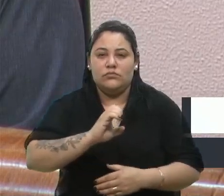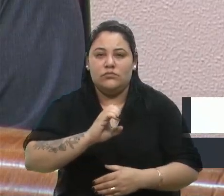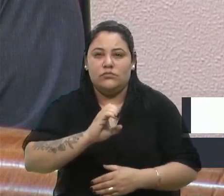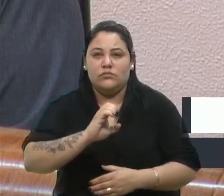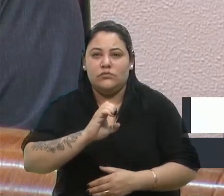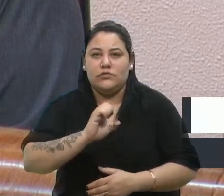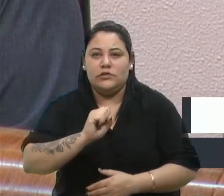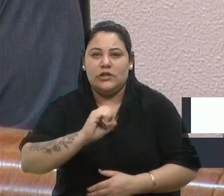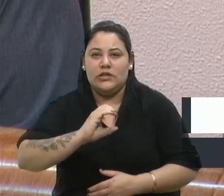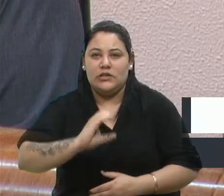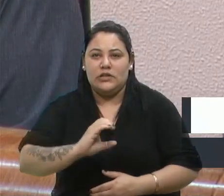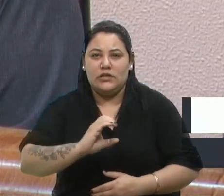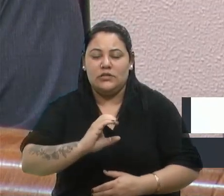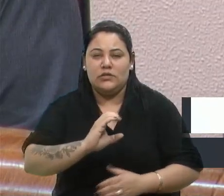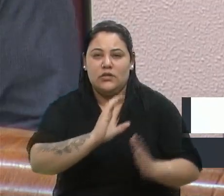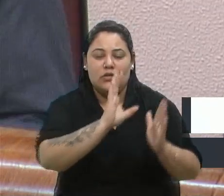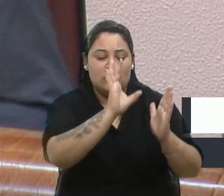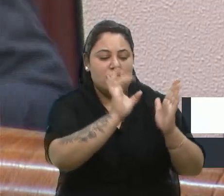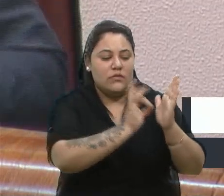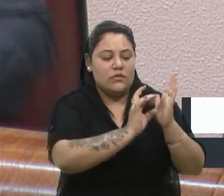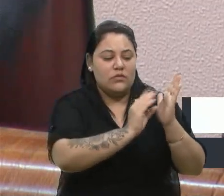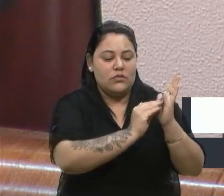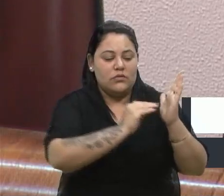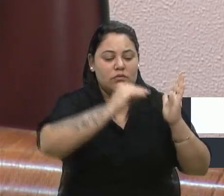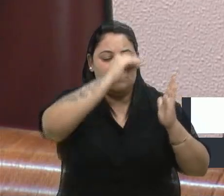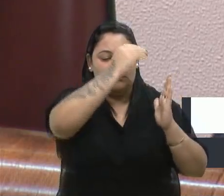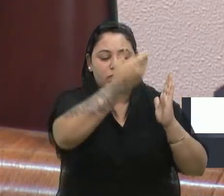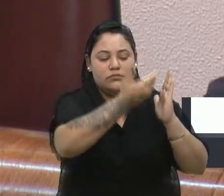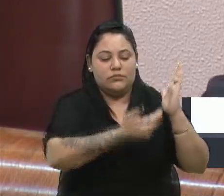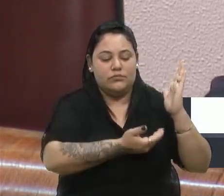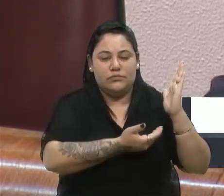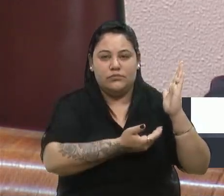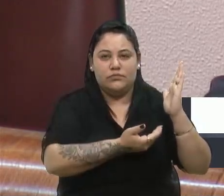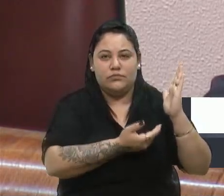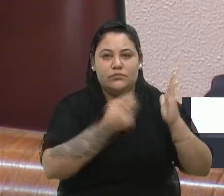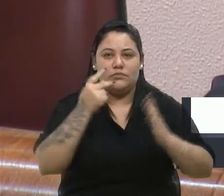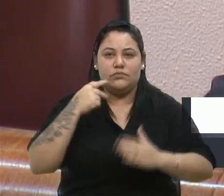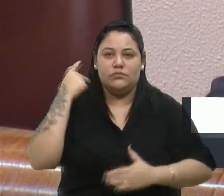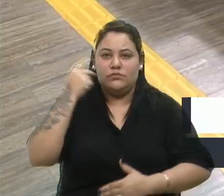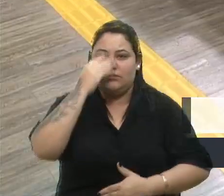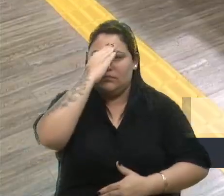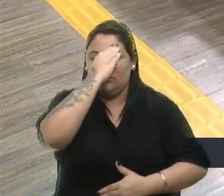Sul. Vereador Adriano Bressan, relator para a leitura do